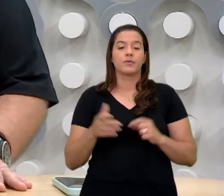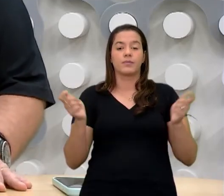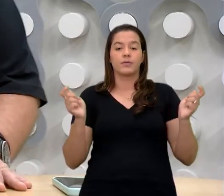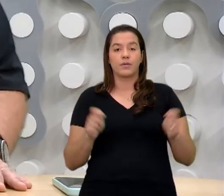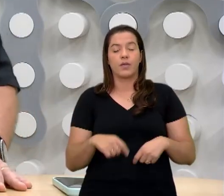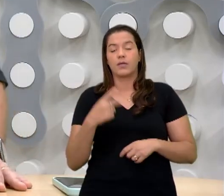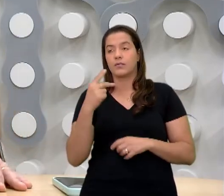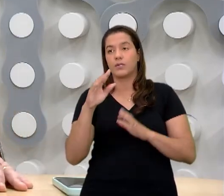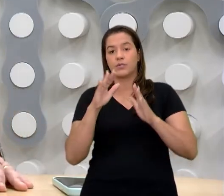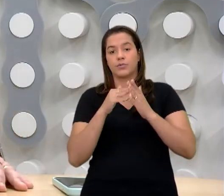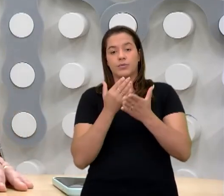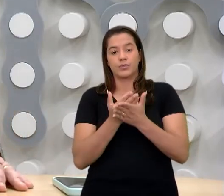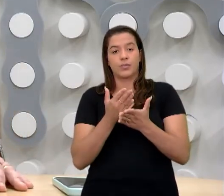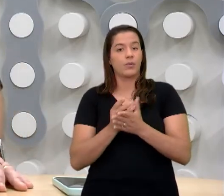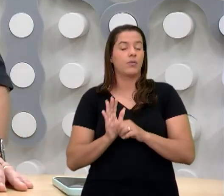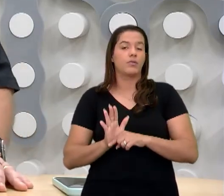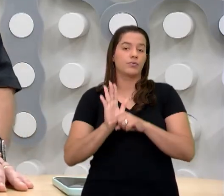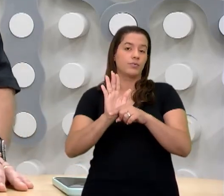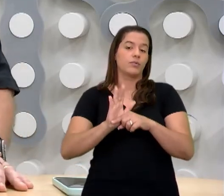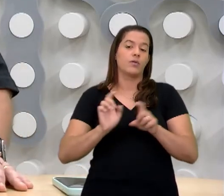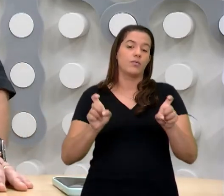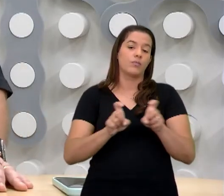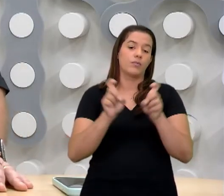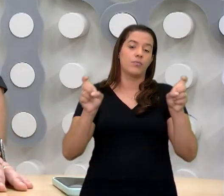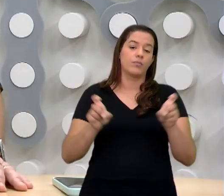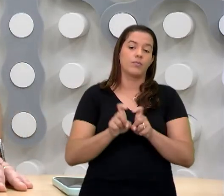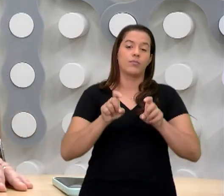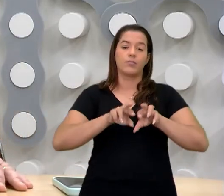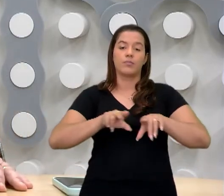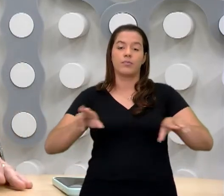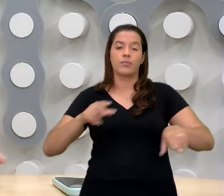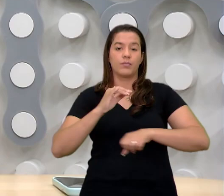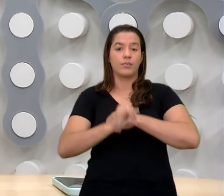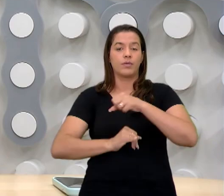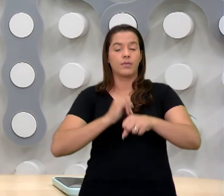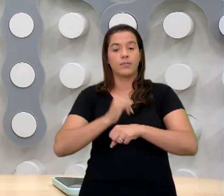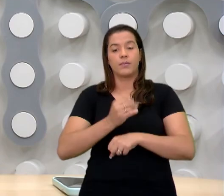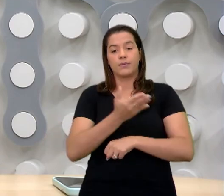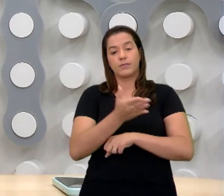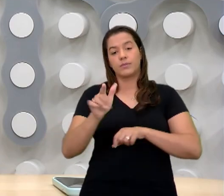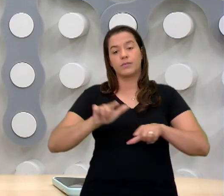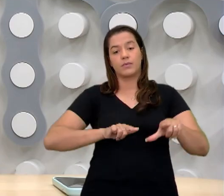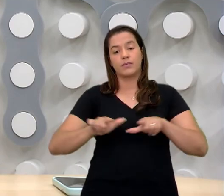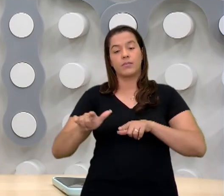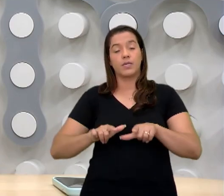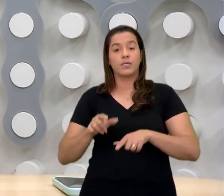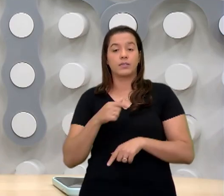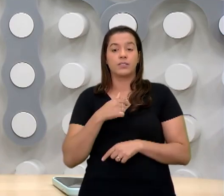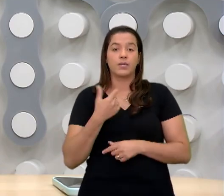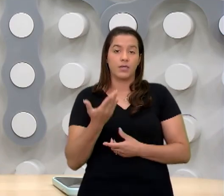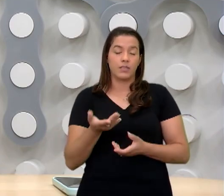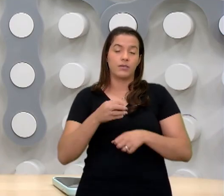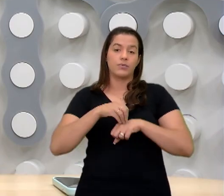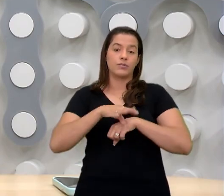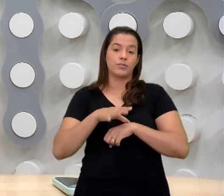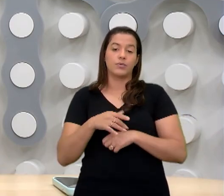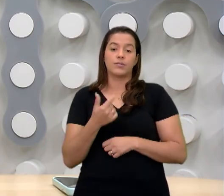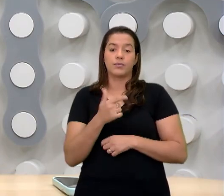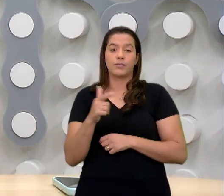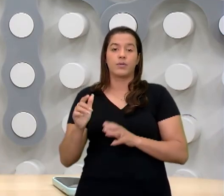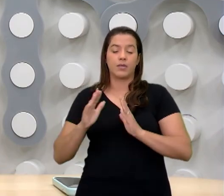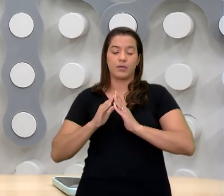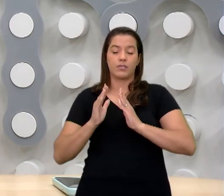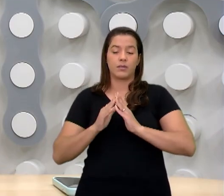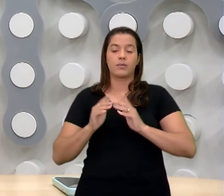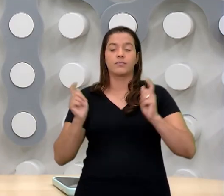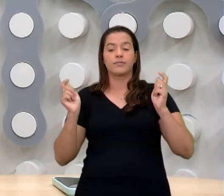aí, a escola proporcionar aí, né, o computador aí, a internet para vocês estarem trabalhando. Se não, como sugestão, podem fazer aí o trabalho em